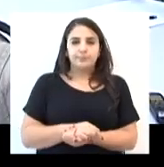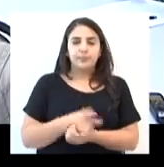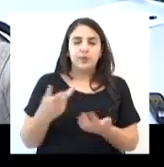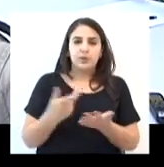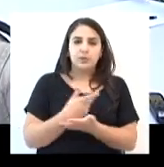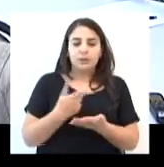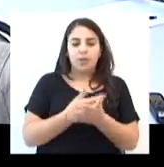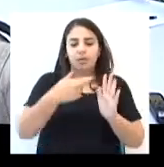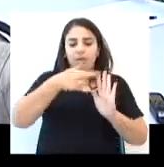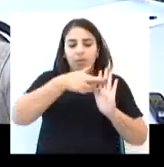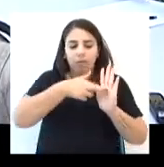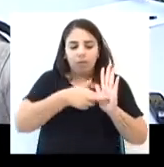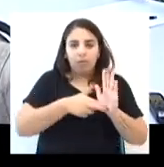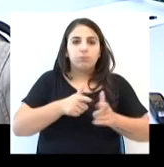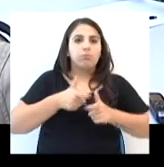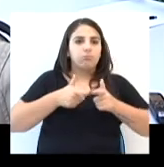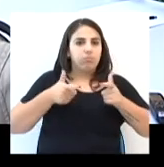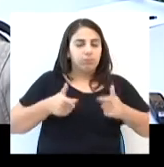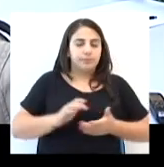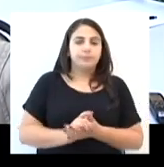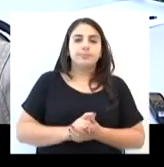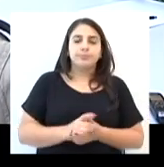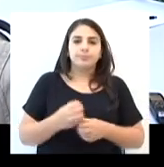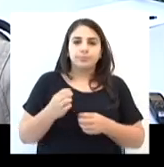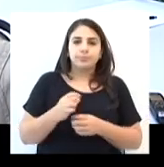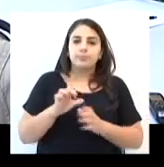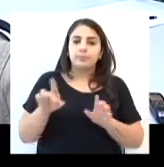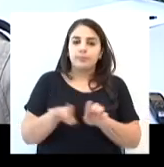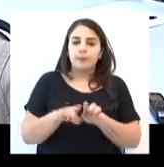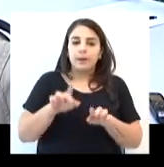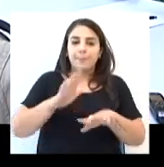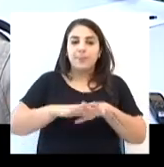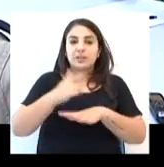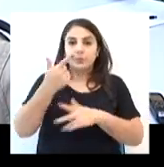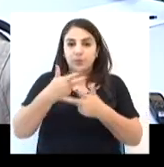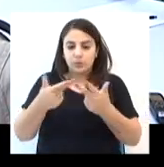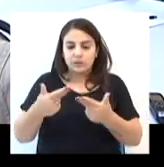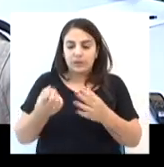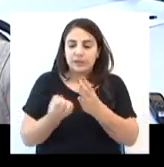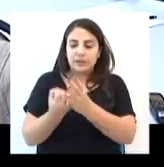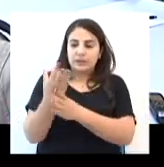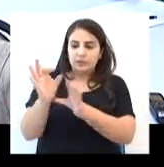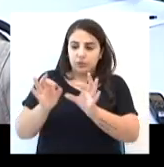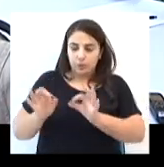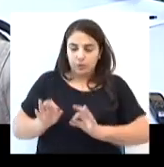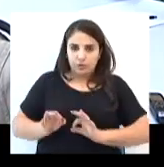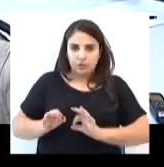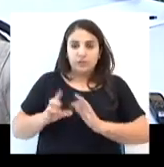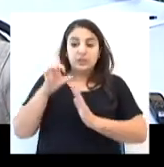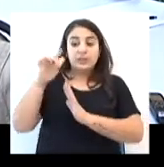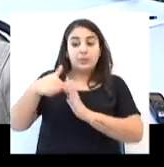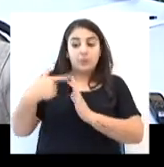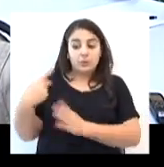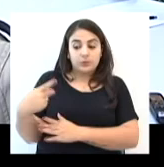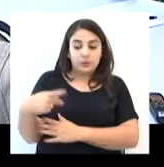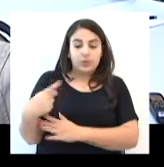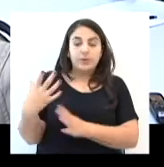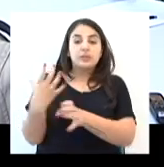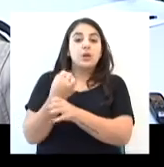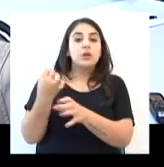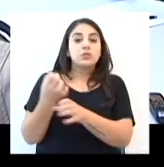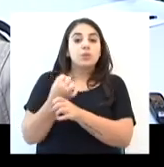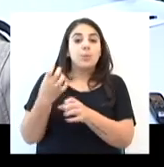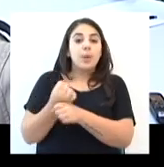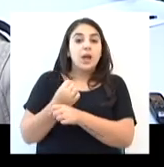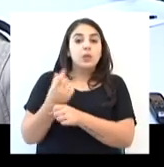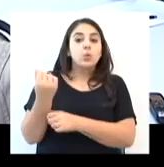que a burocracia é muito grande. O próximo passo é a elaboração de um projeto e, a partir dele, serão orçados